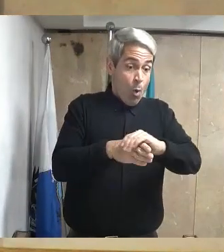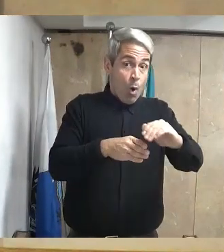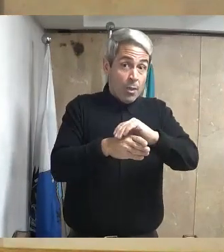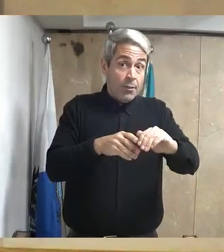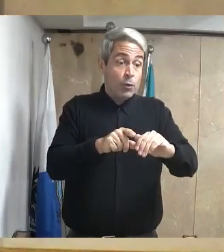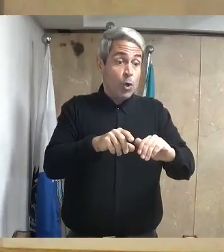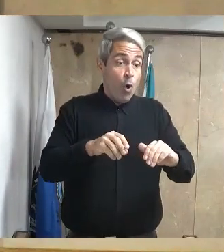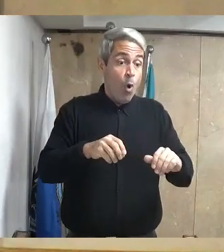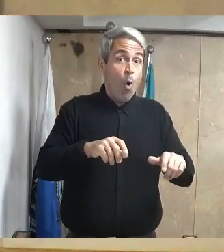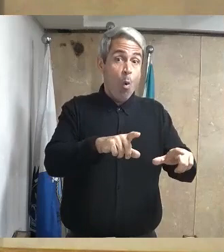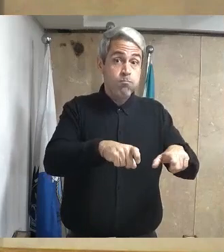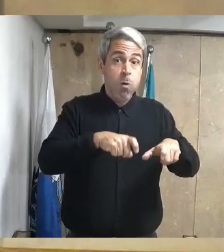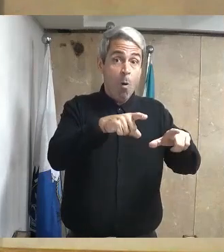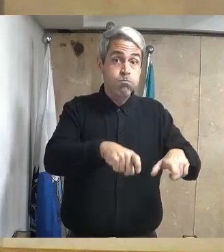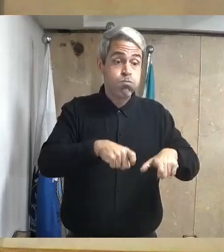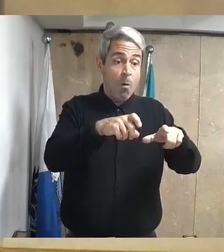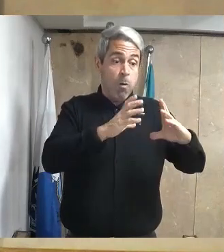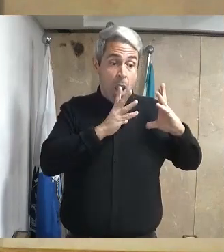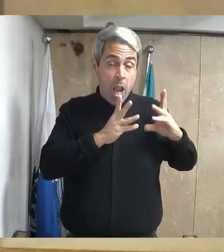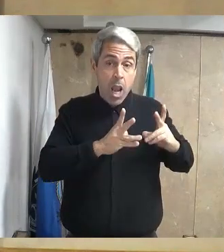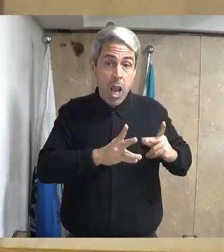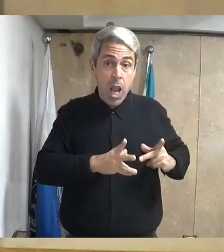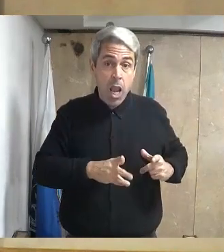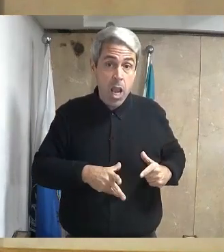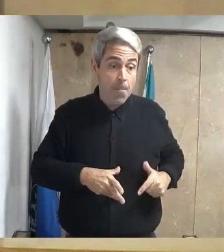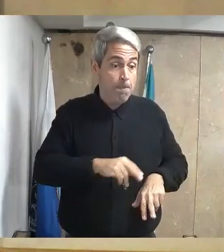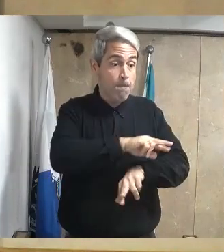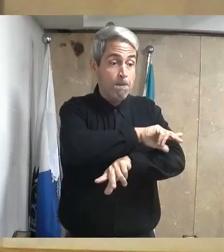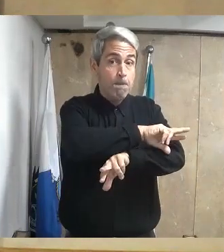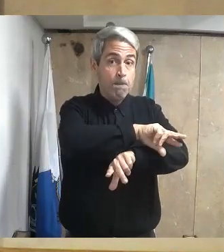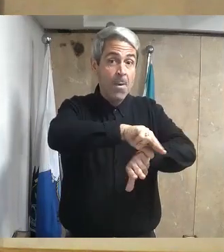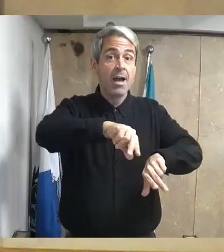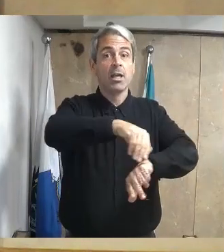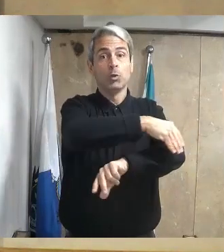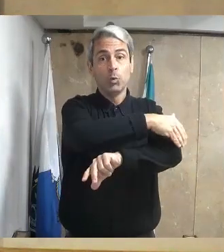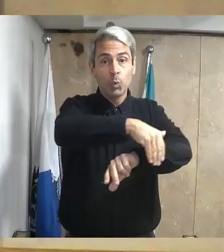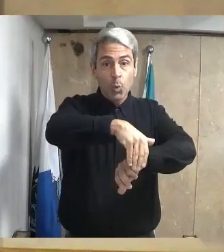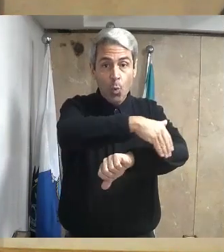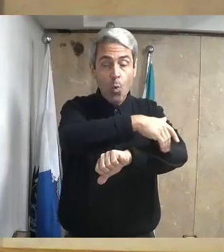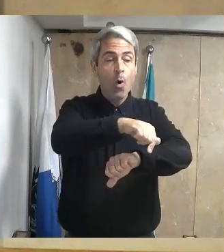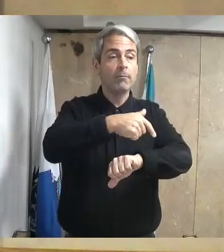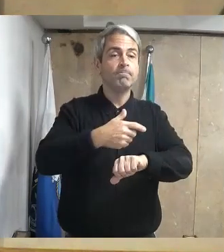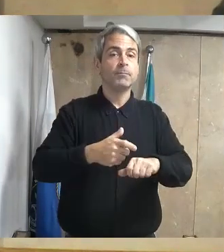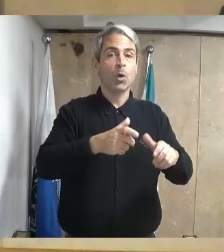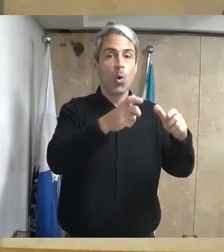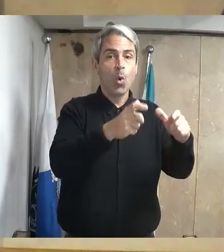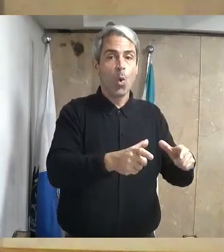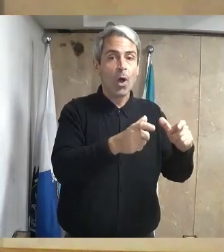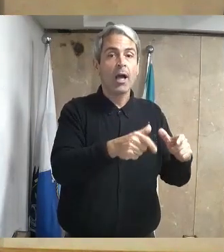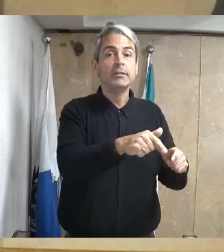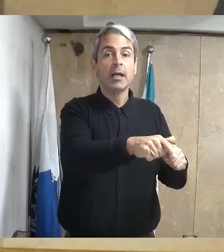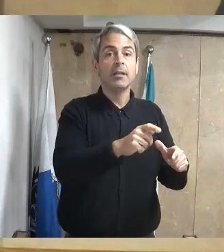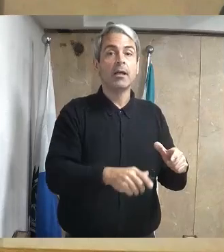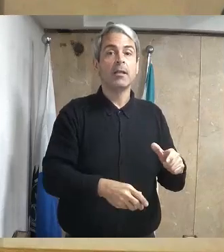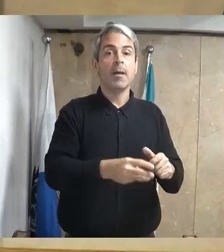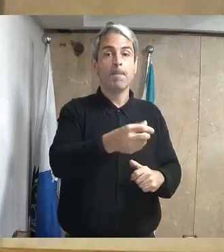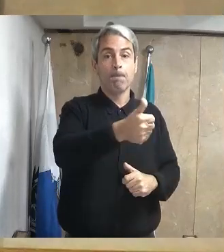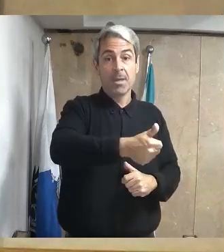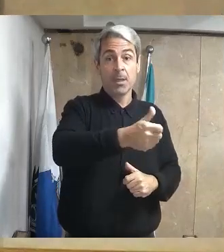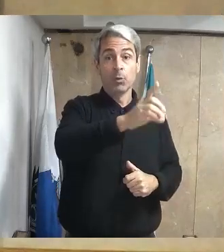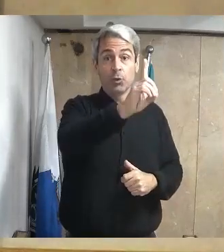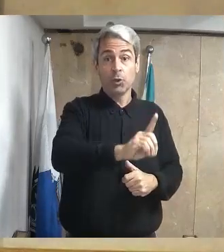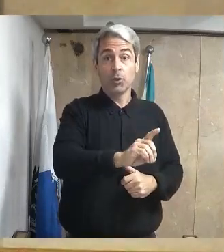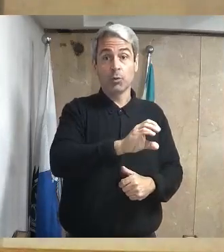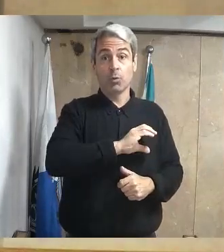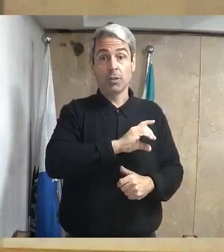incluindo capina e varrição, em toda a extensão da rua Tenente Vitor Batista, localizada no bairro Laguna e Dourados, primeiro